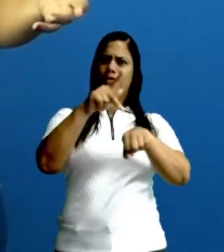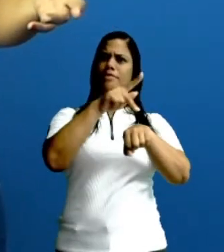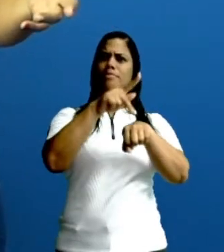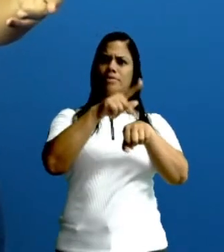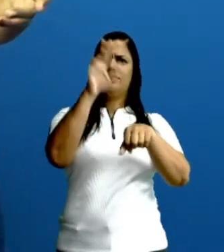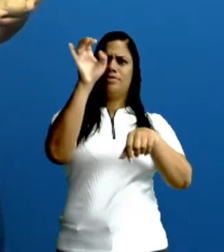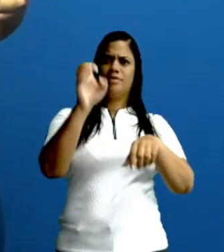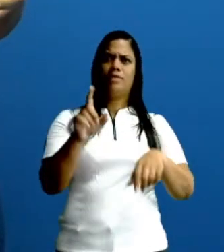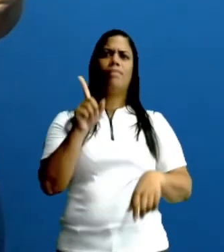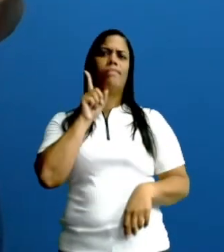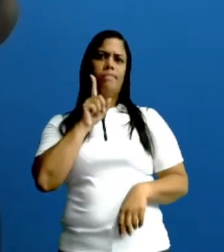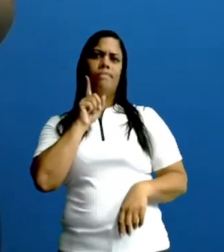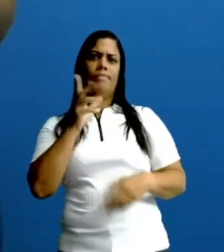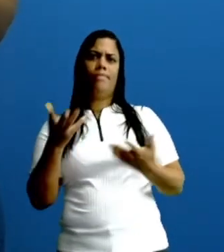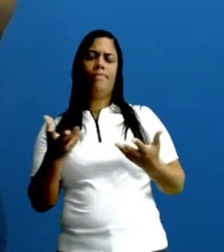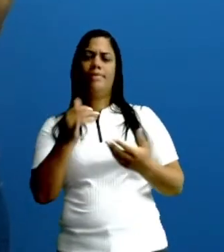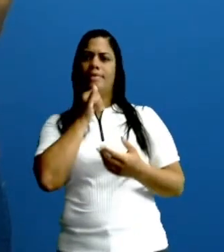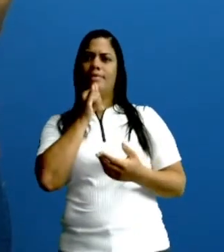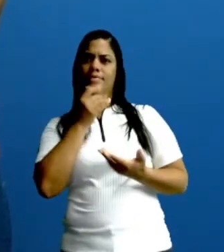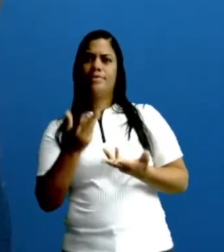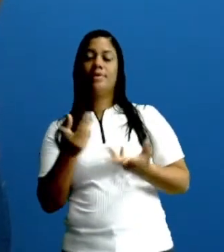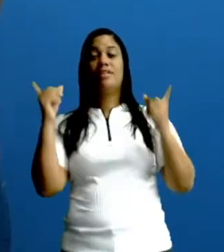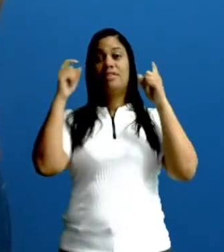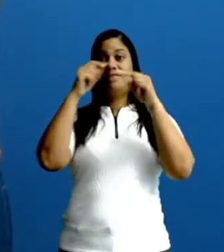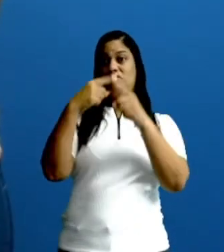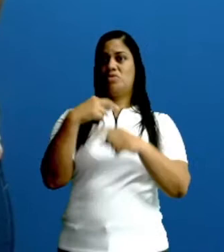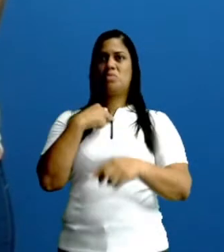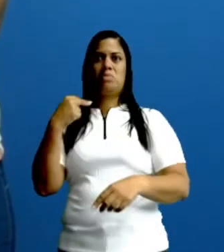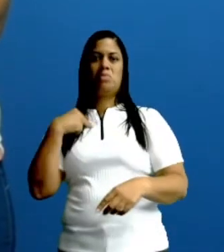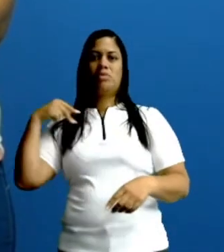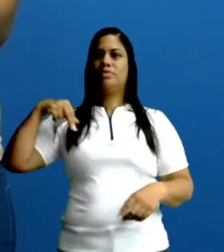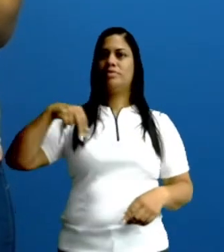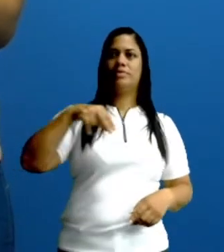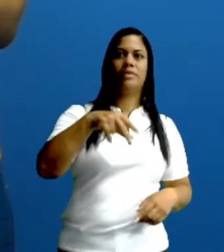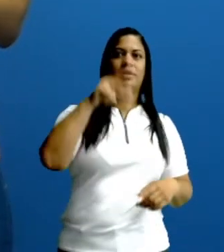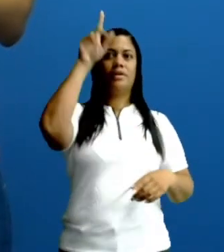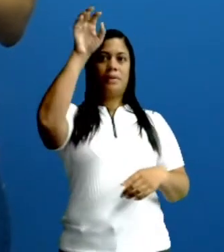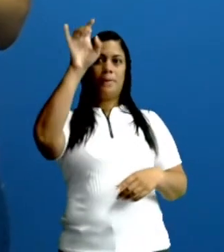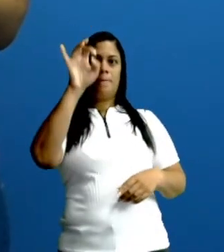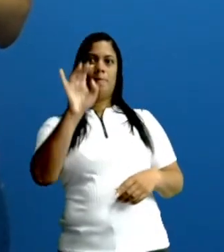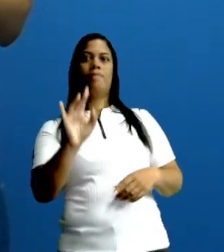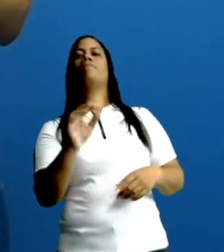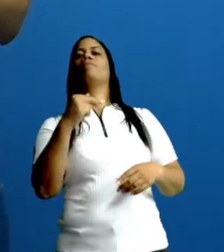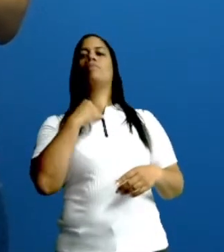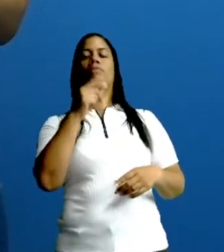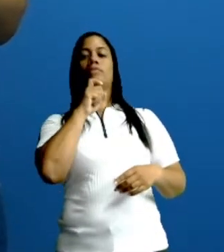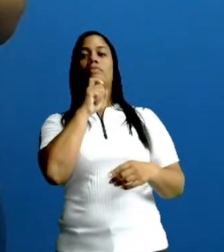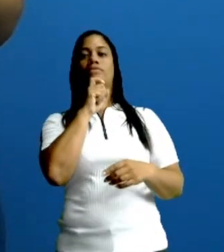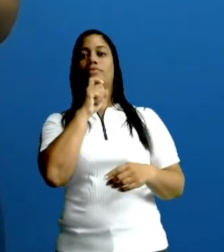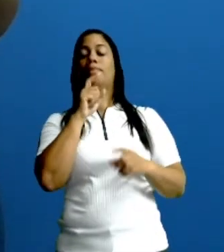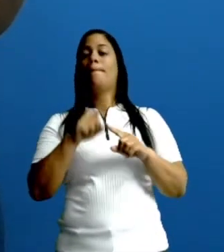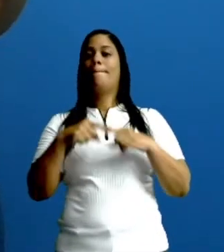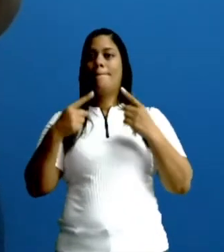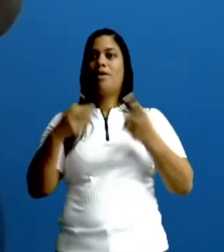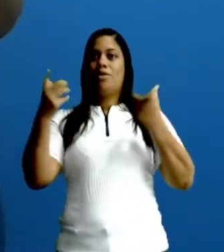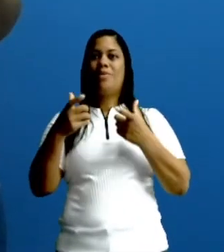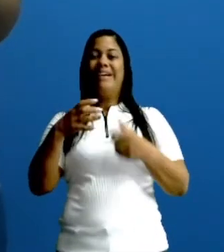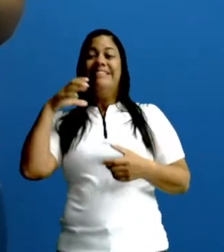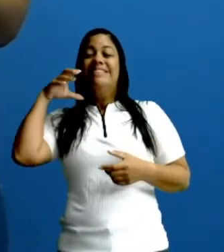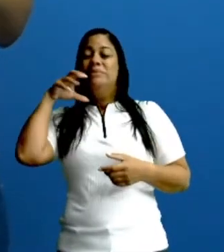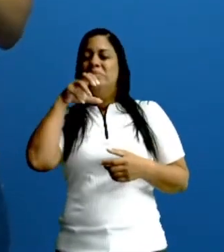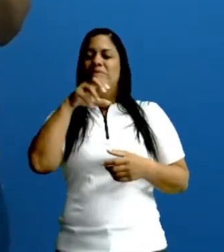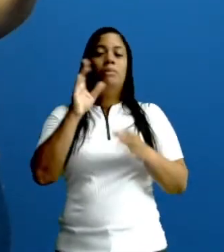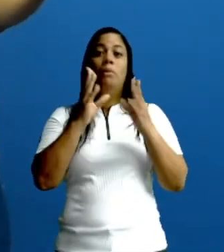nevam, como os Estados Unidos, né? Às vezes é complicado, você não pode sair quando cai a neve em clima frio, mas em clima